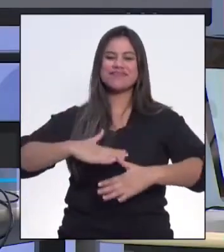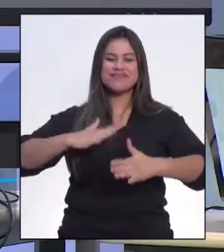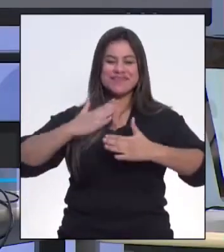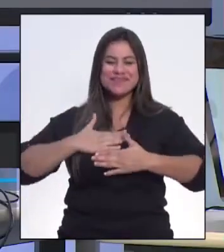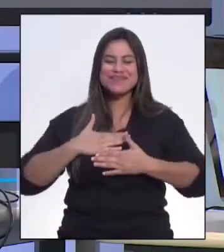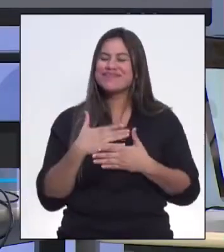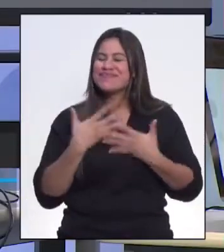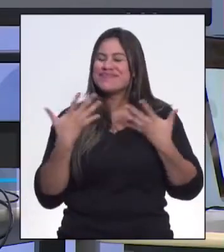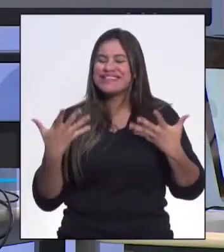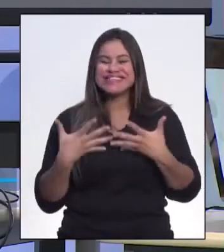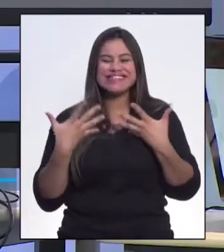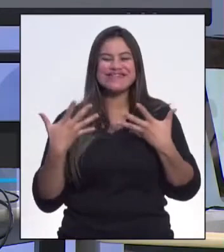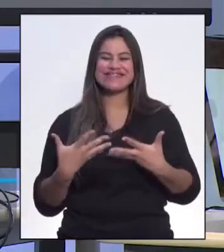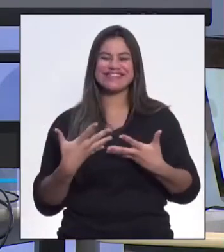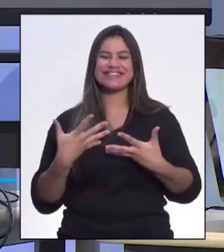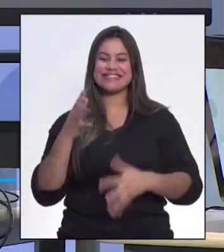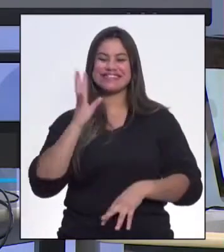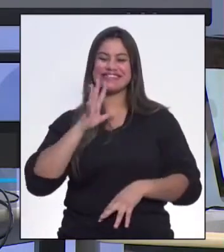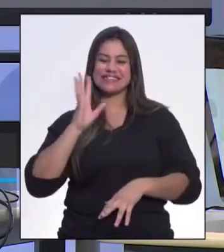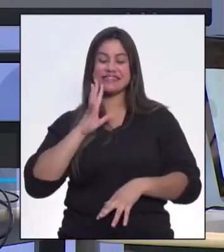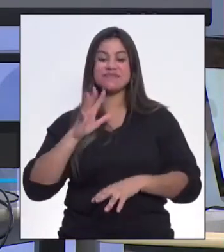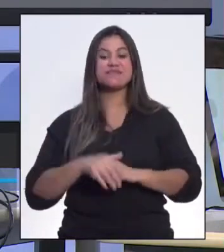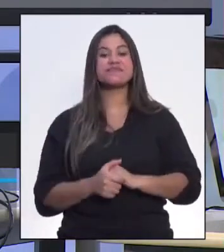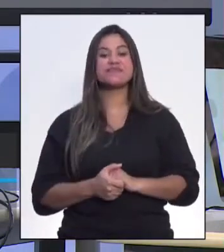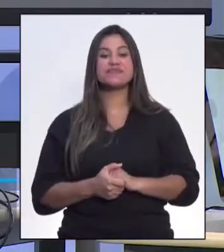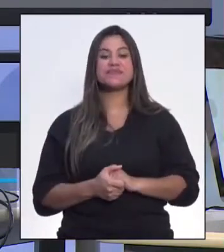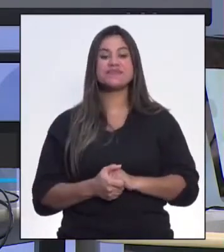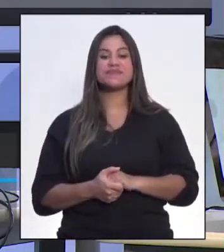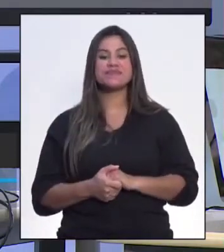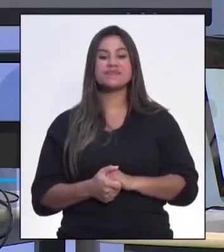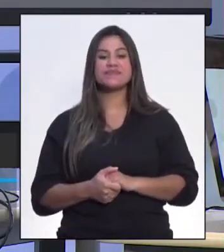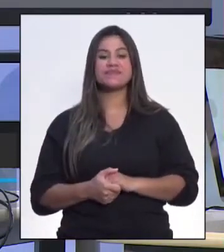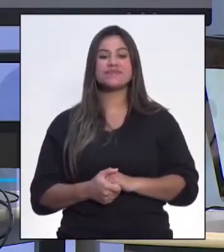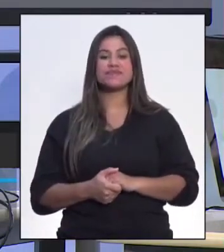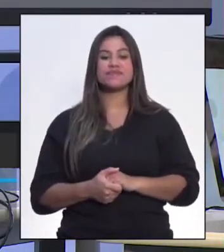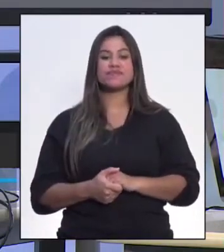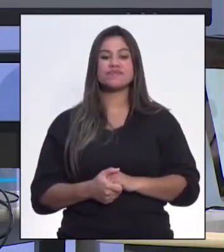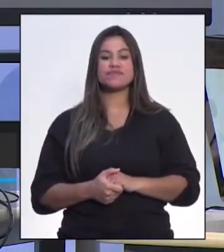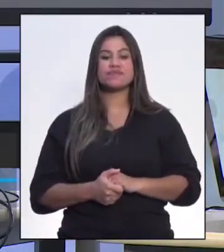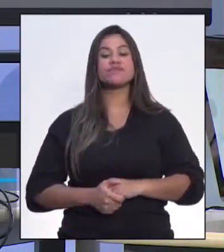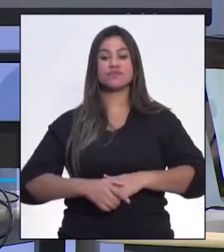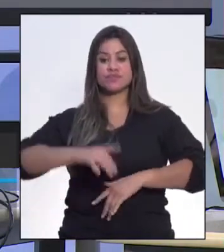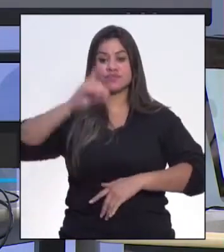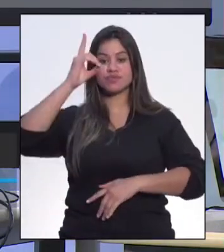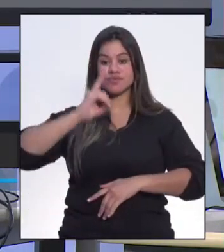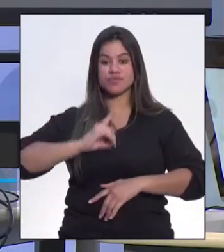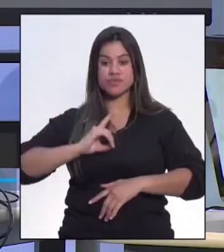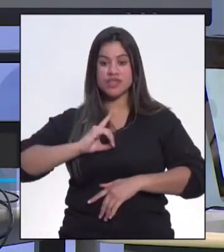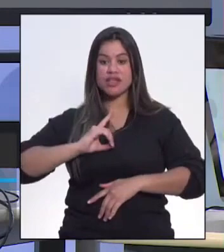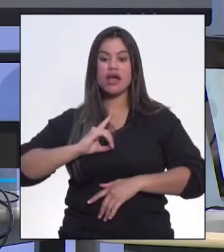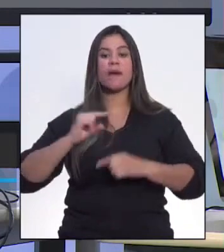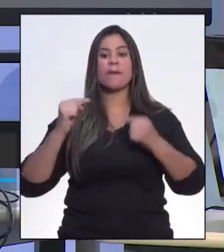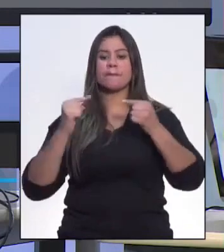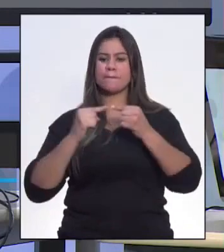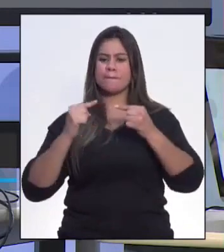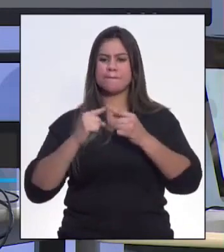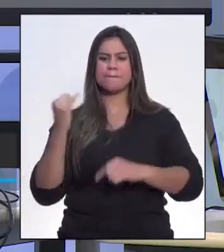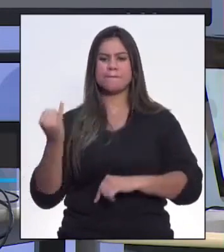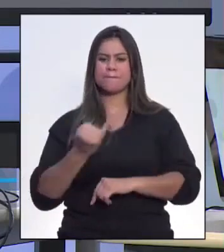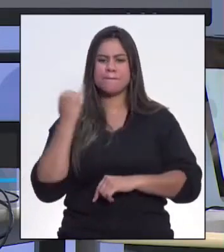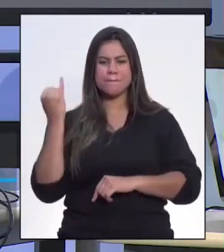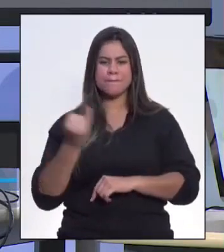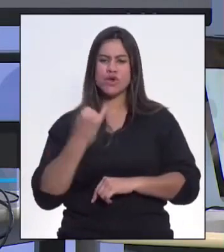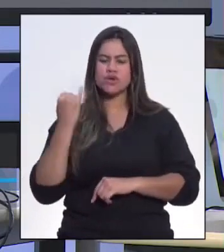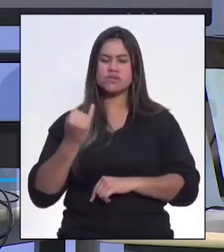aula ficar muito mais interessante mesmo. Essa questão dos direitos são fundamentais, né? E nós